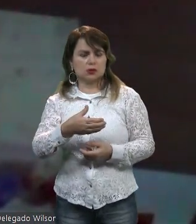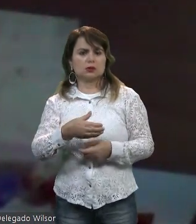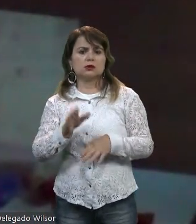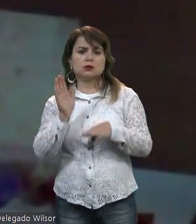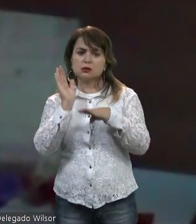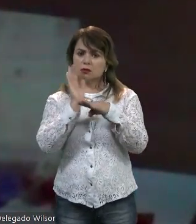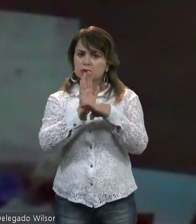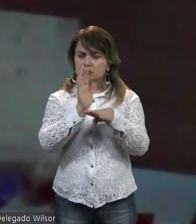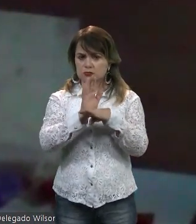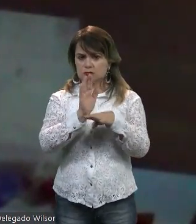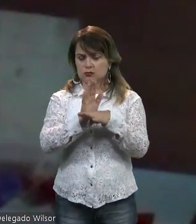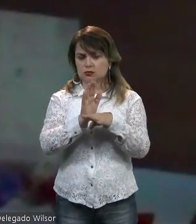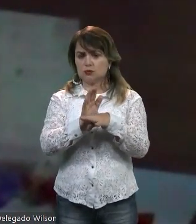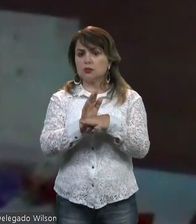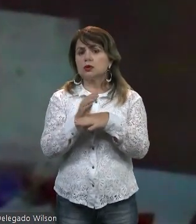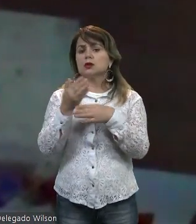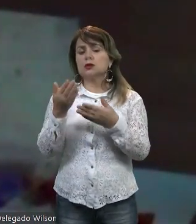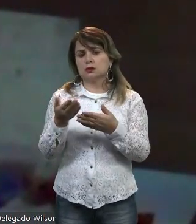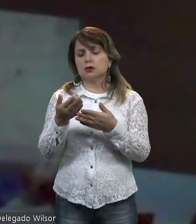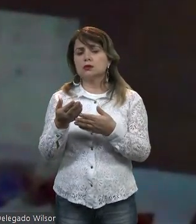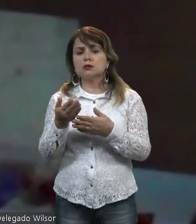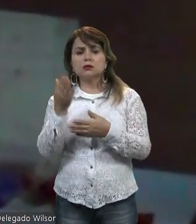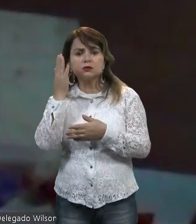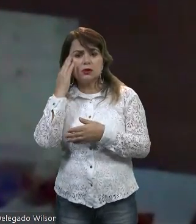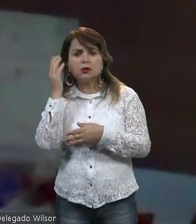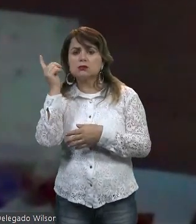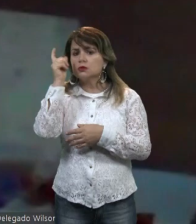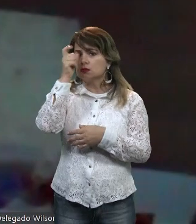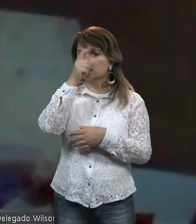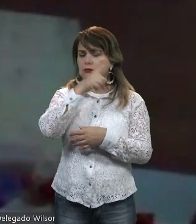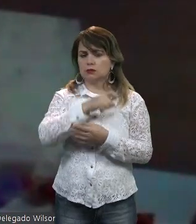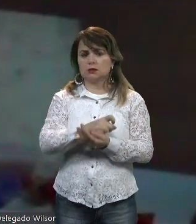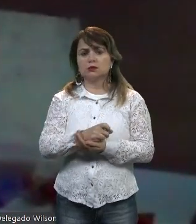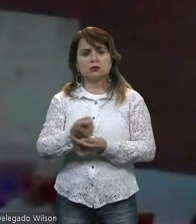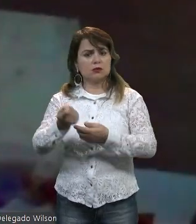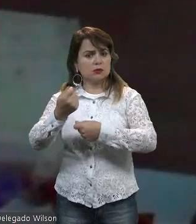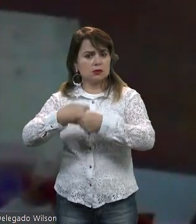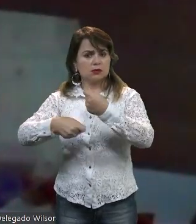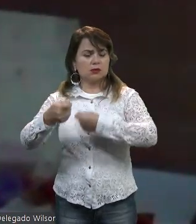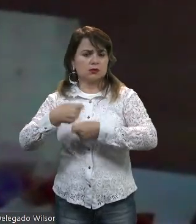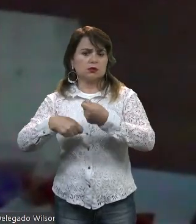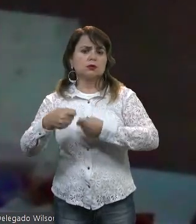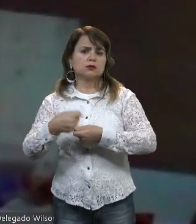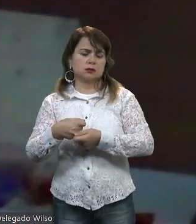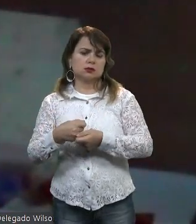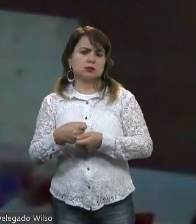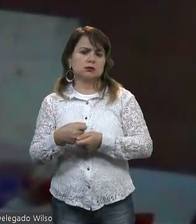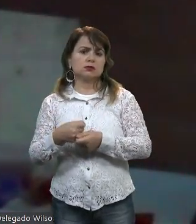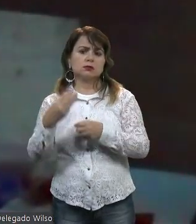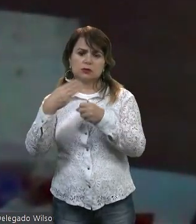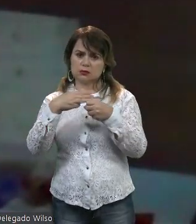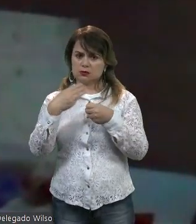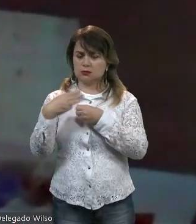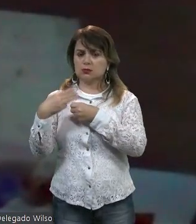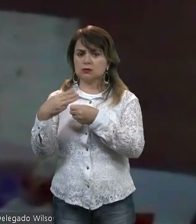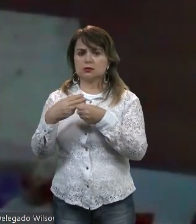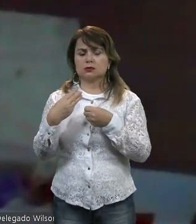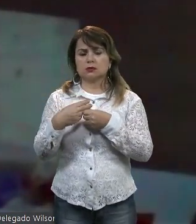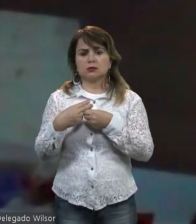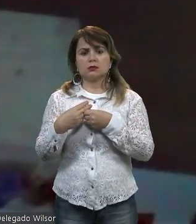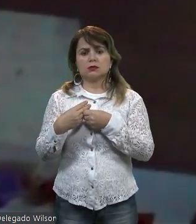Contou com muita dificuldade, digamos até, por quê? Porque a administração municipal não tem